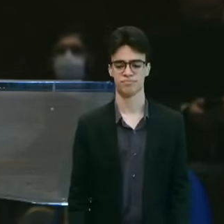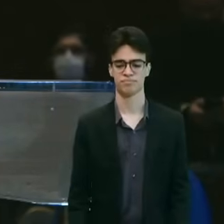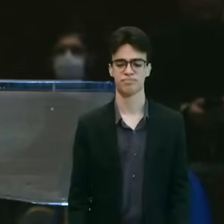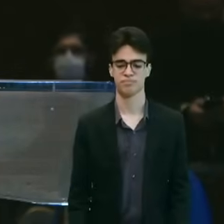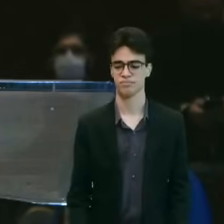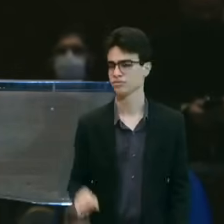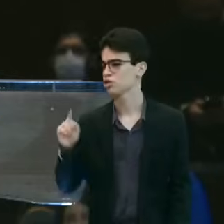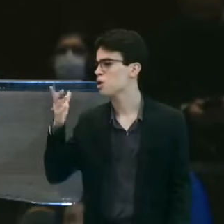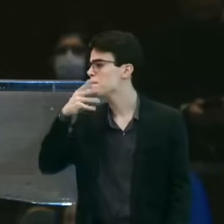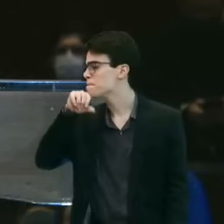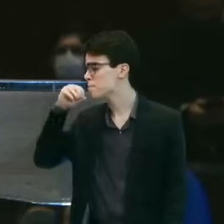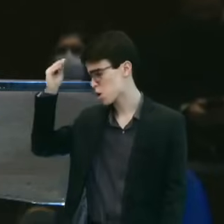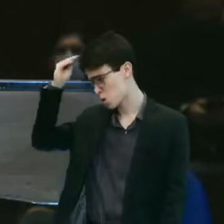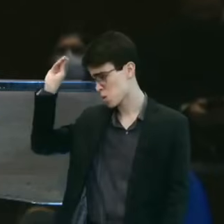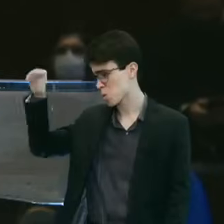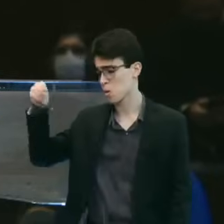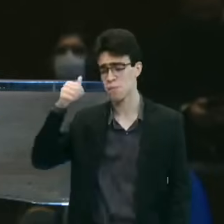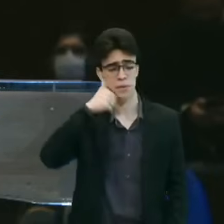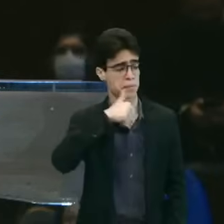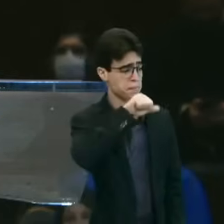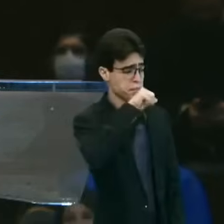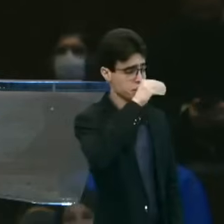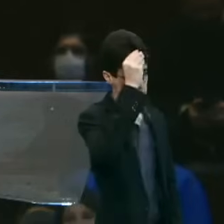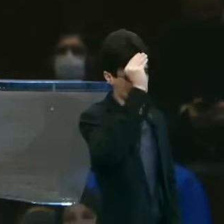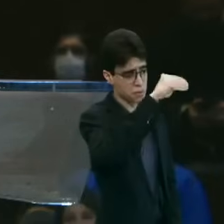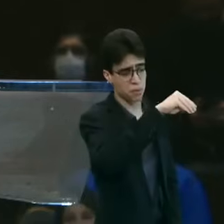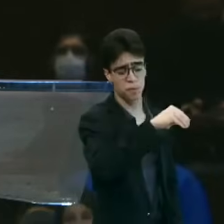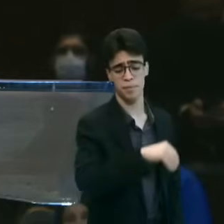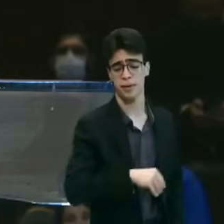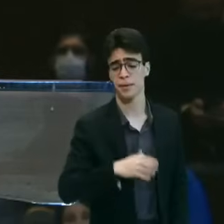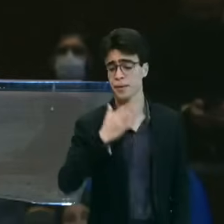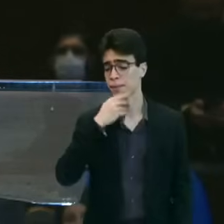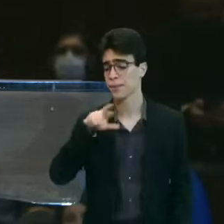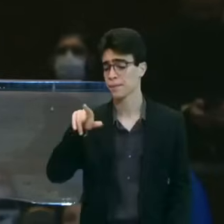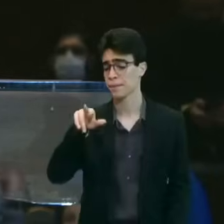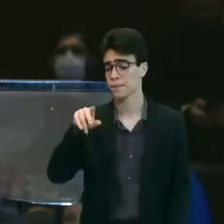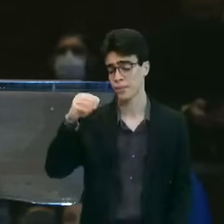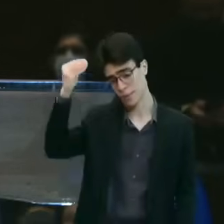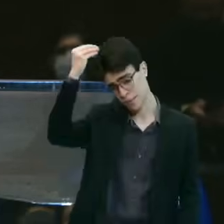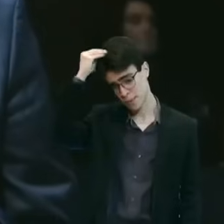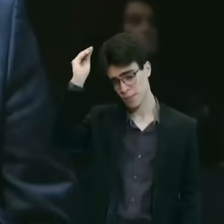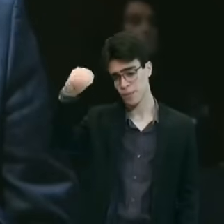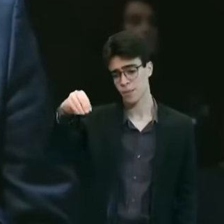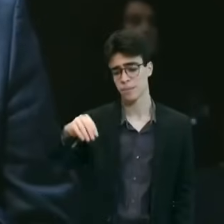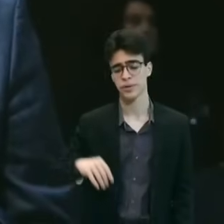Meu pai é culpado da minha dor, minha mãe é culpada da minha dor, meu irmão é culpado da minha dor,